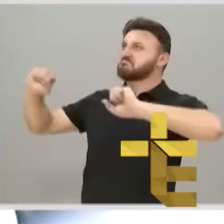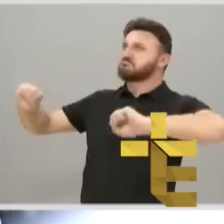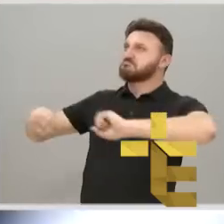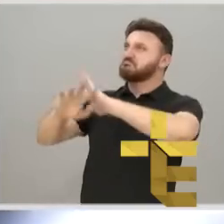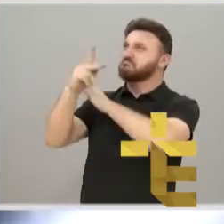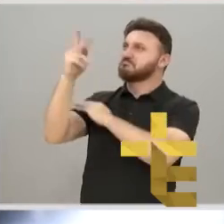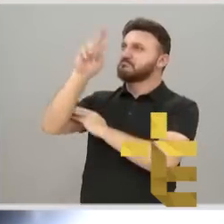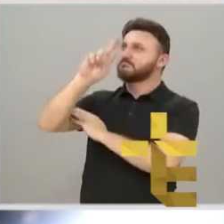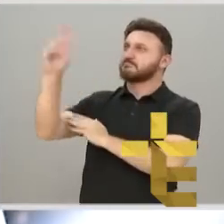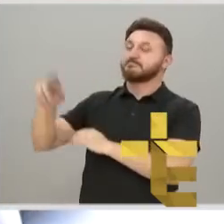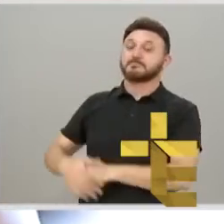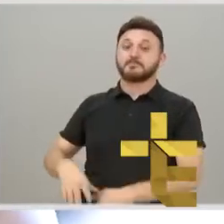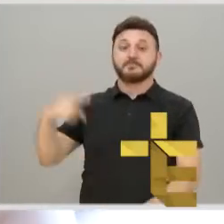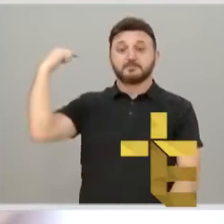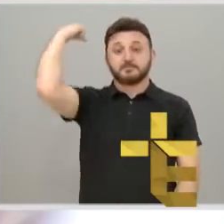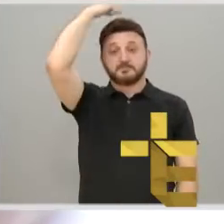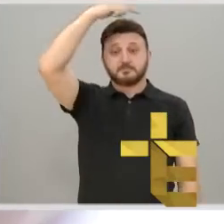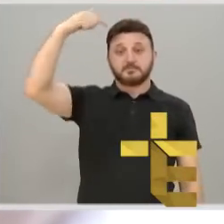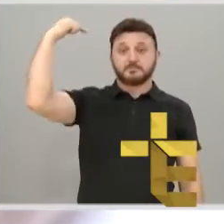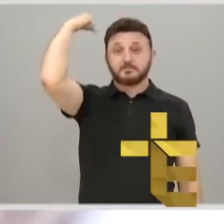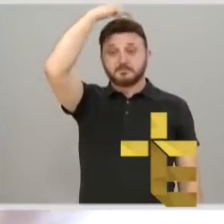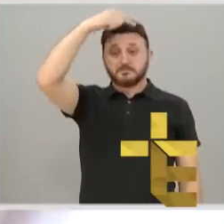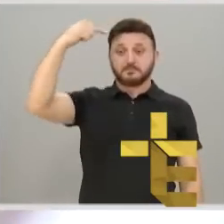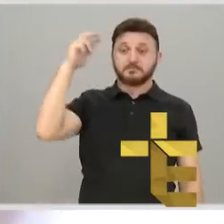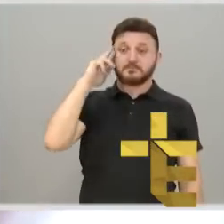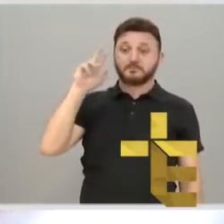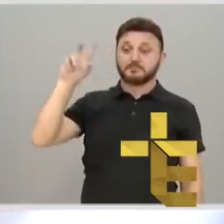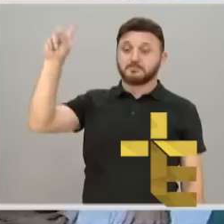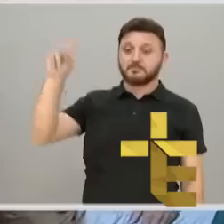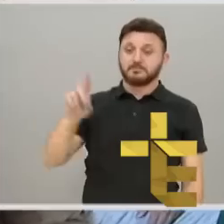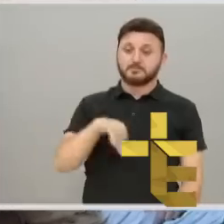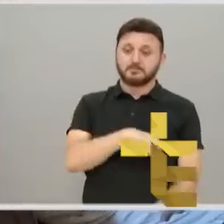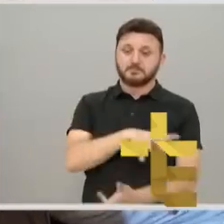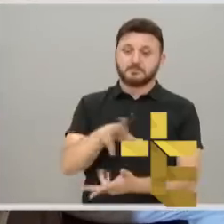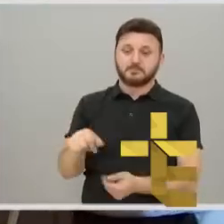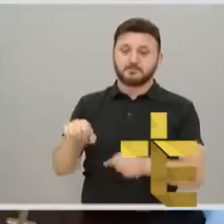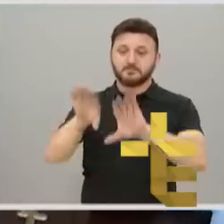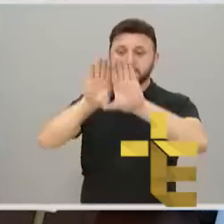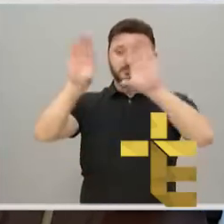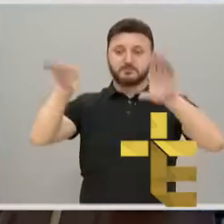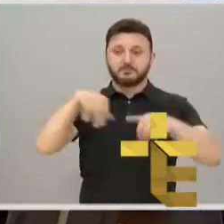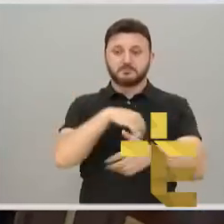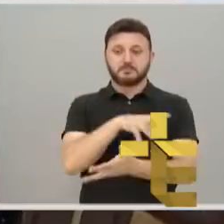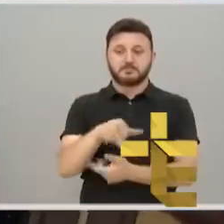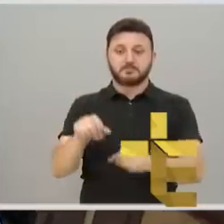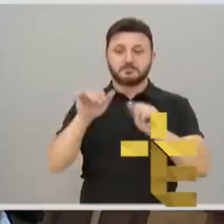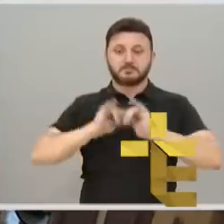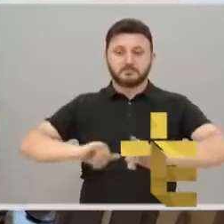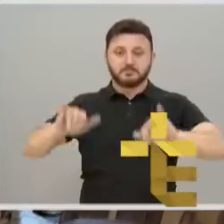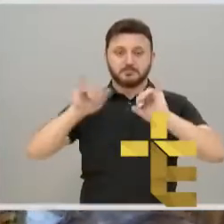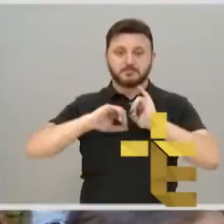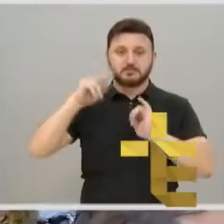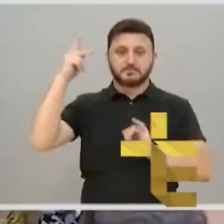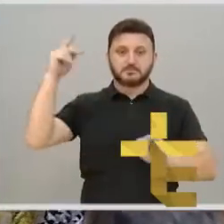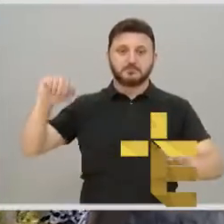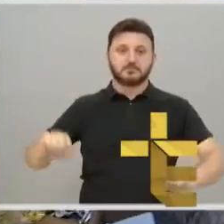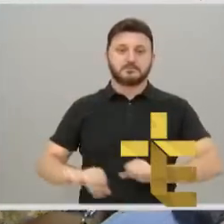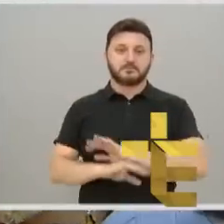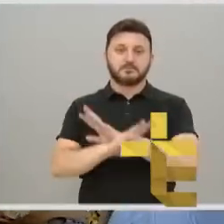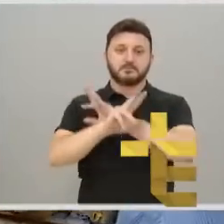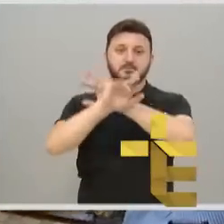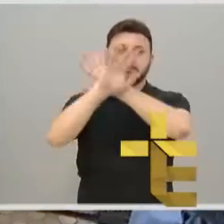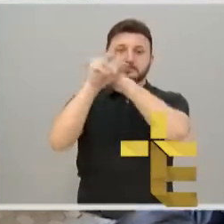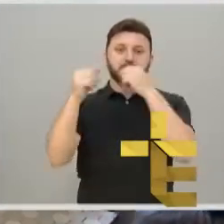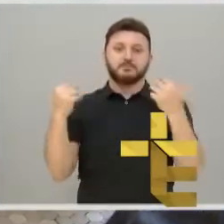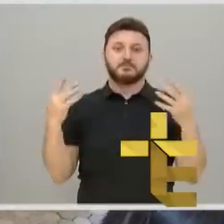voz. Santo, Santo, Santo, Senhor Deus do Universo, o céu e a terra proclamam a